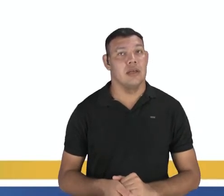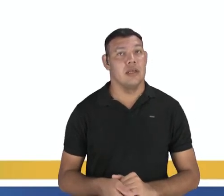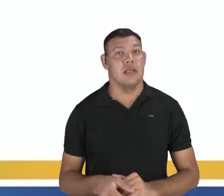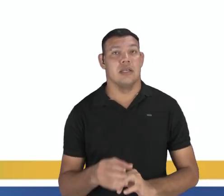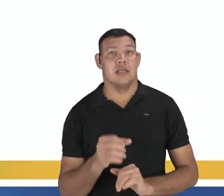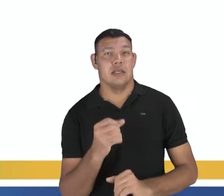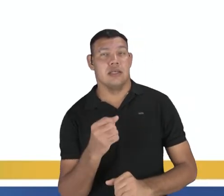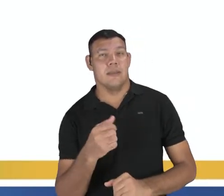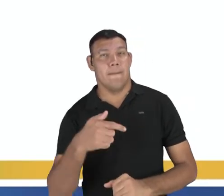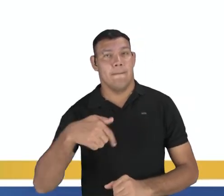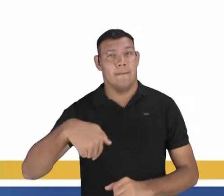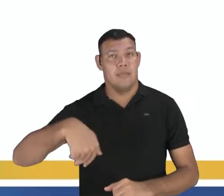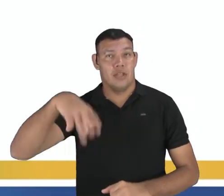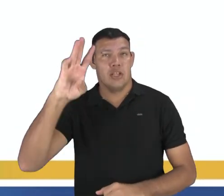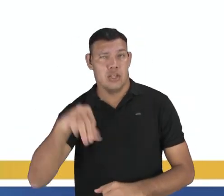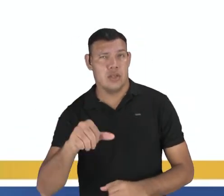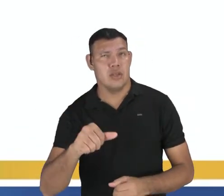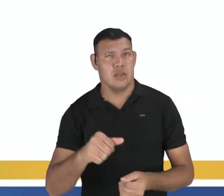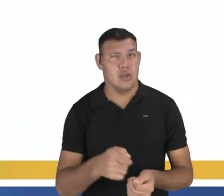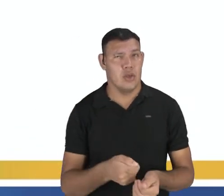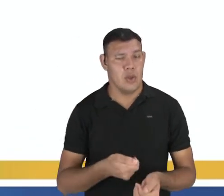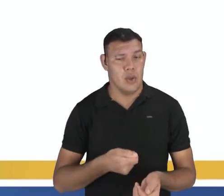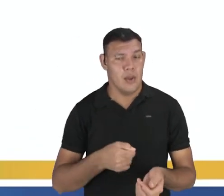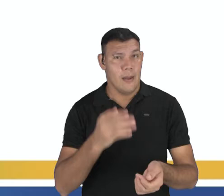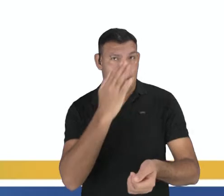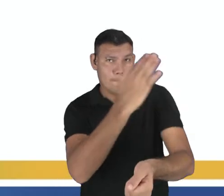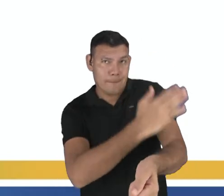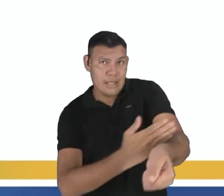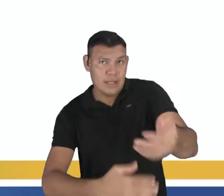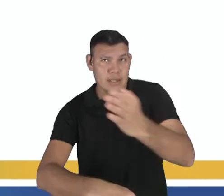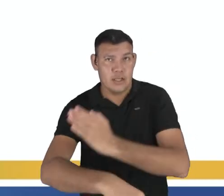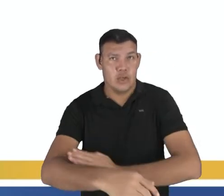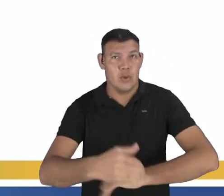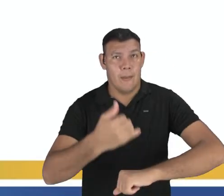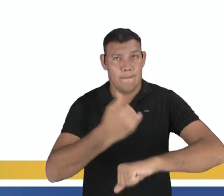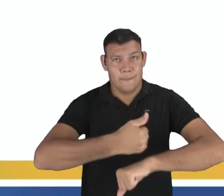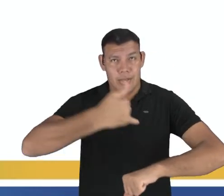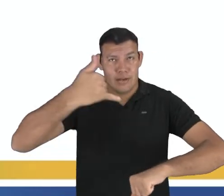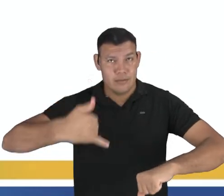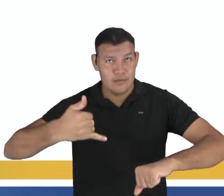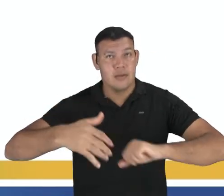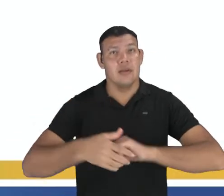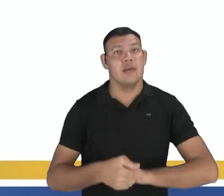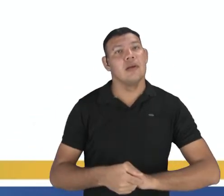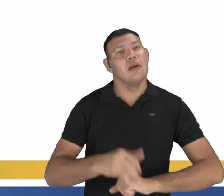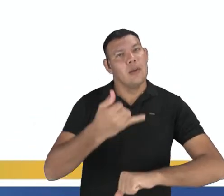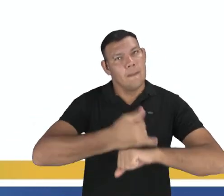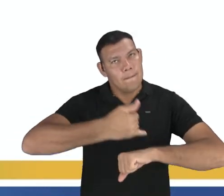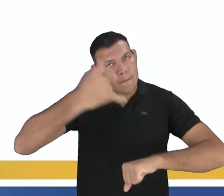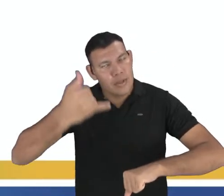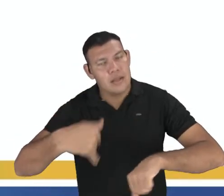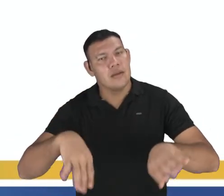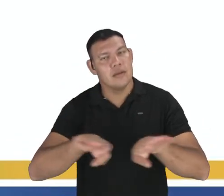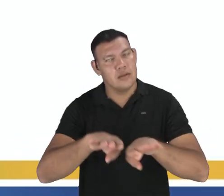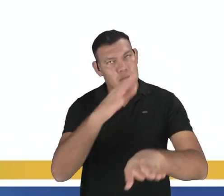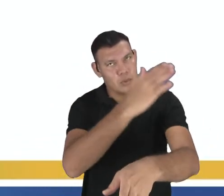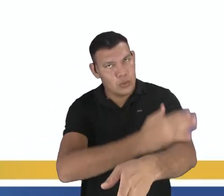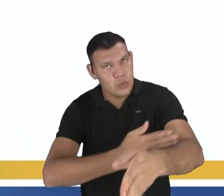com ferro fere, com ferro será ferido. Ditado popular. Cigarra.